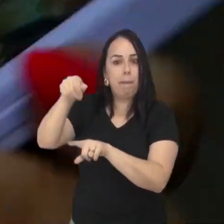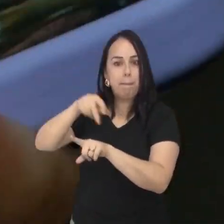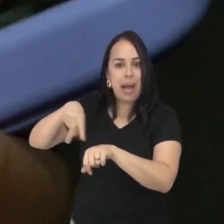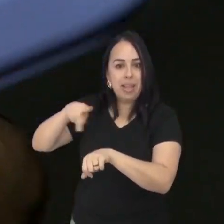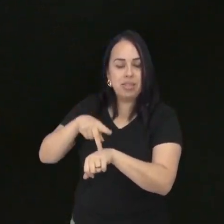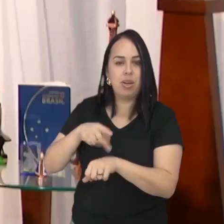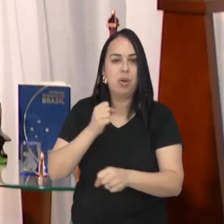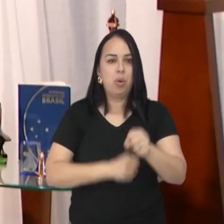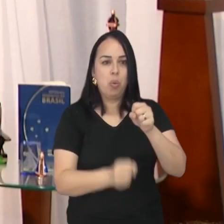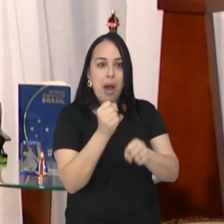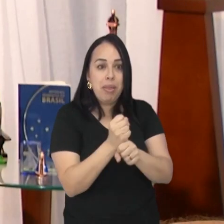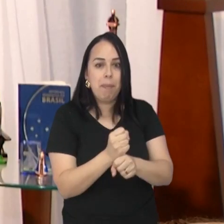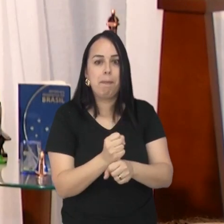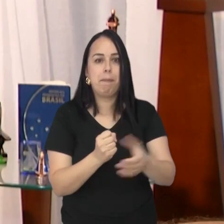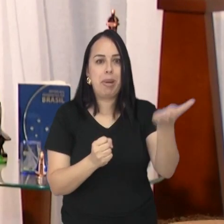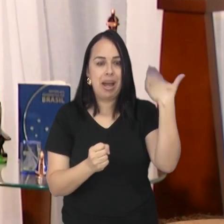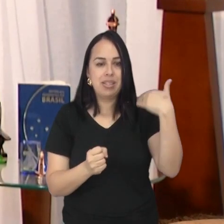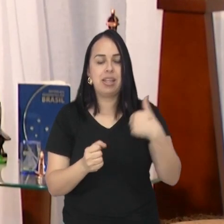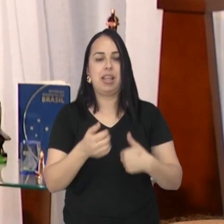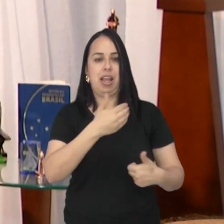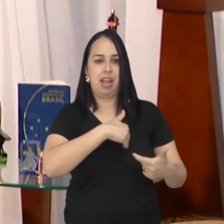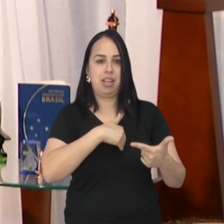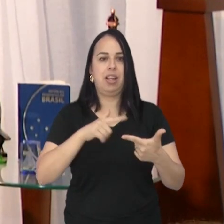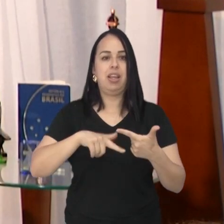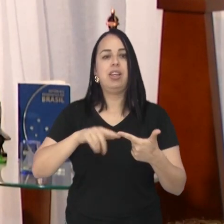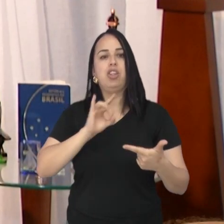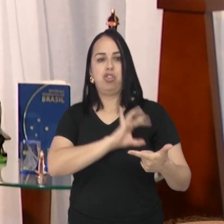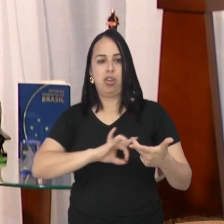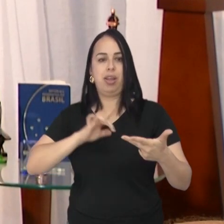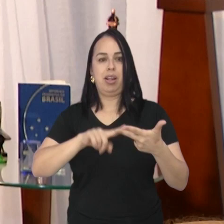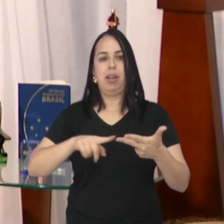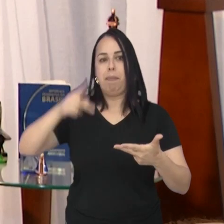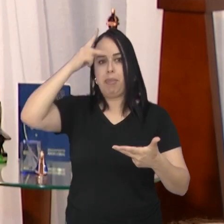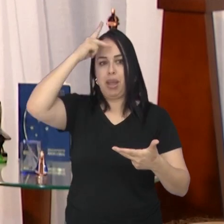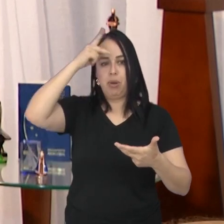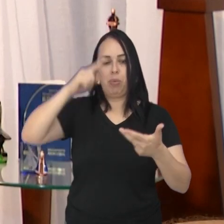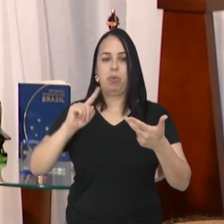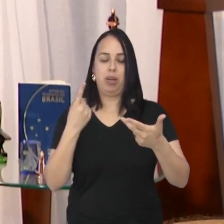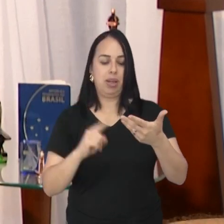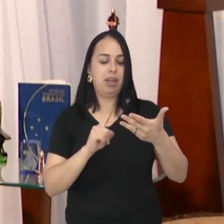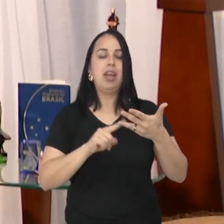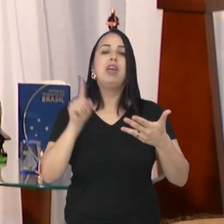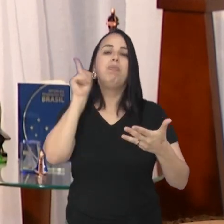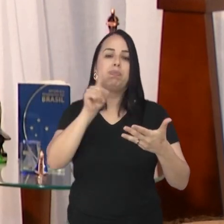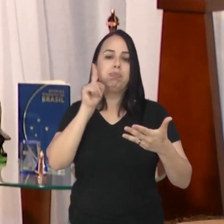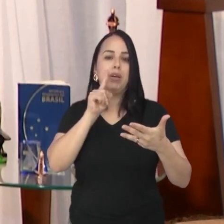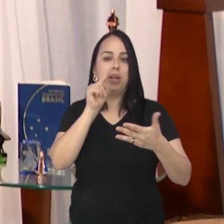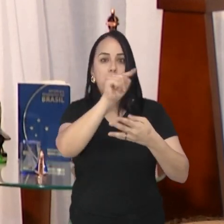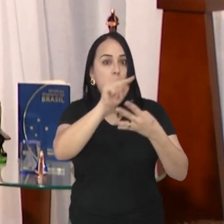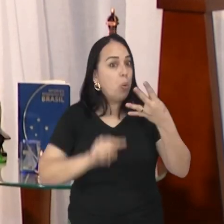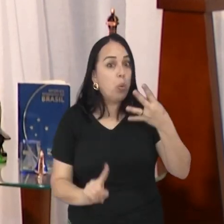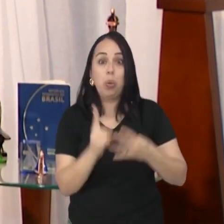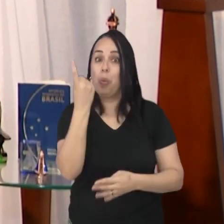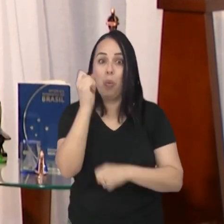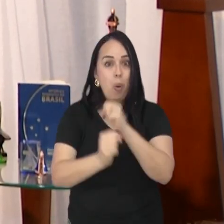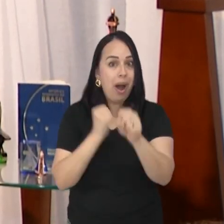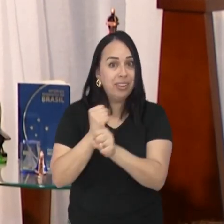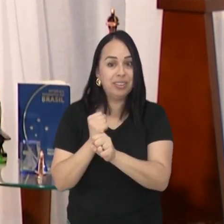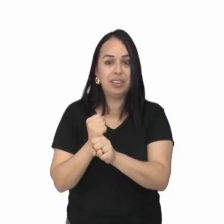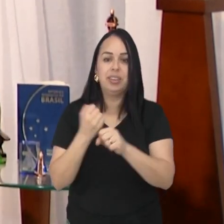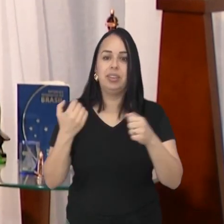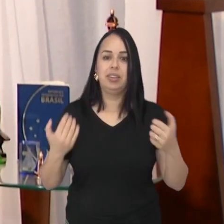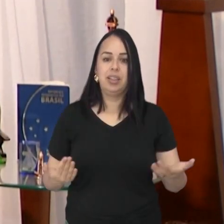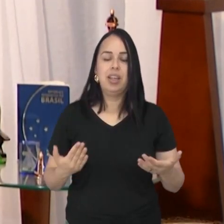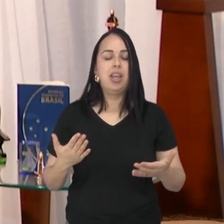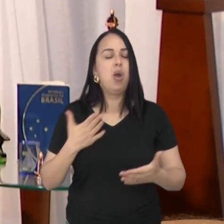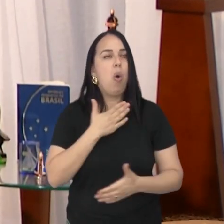4 países. Ano passado acho que foi meu recorde, né? Foi Argentina, Chile, Peru e Estados Unidos. Tudo em um ano só.